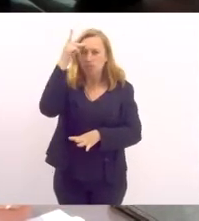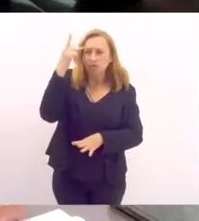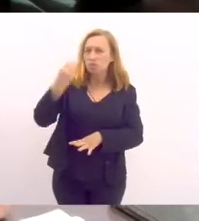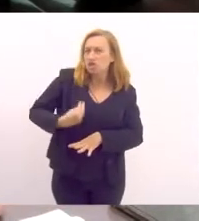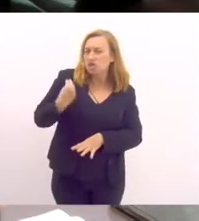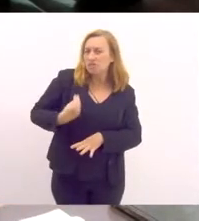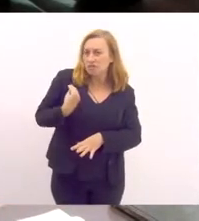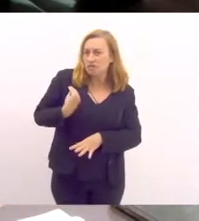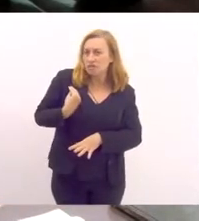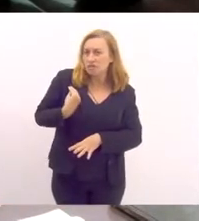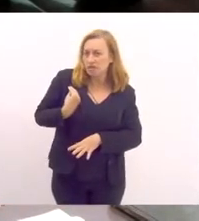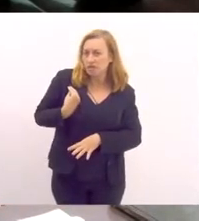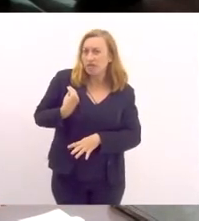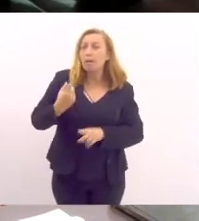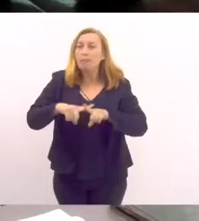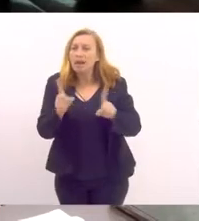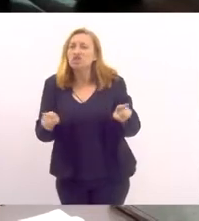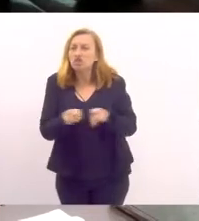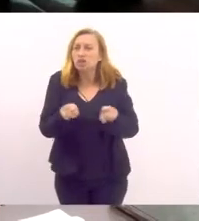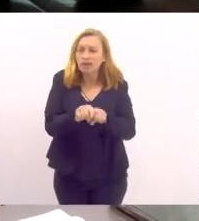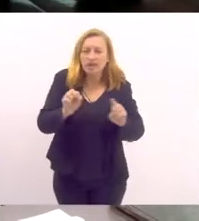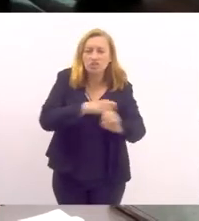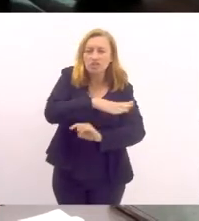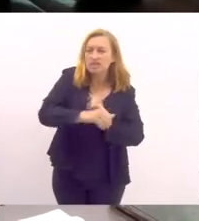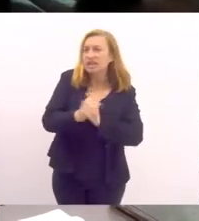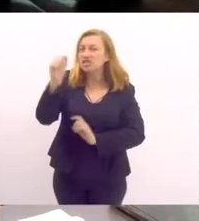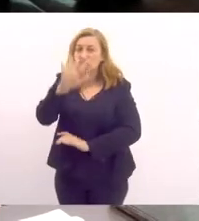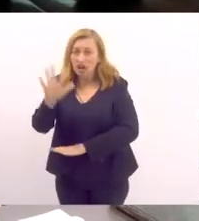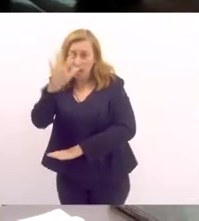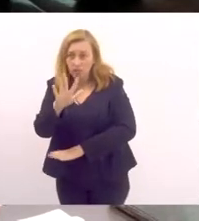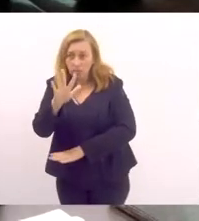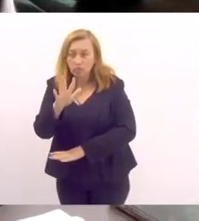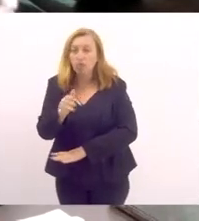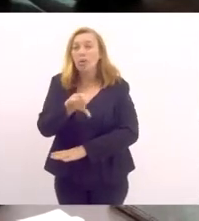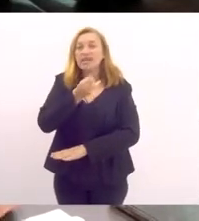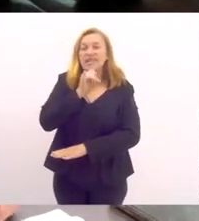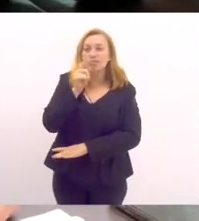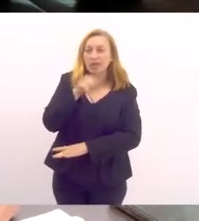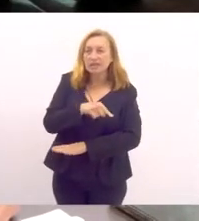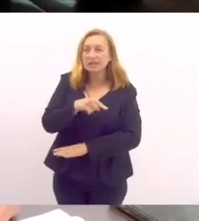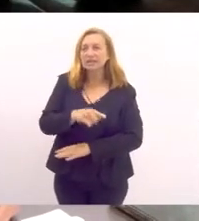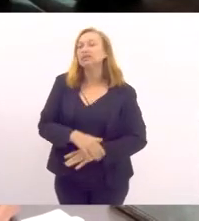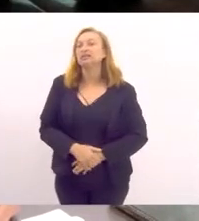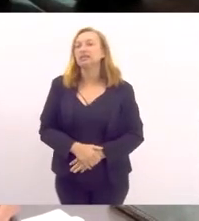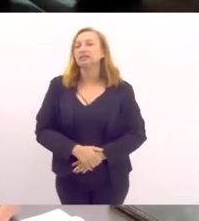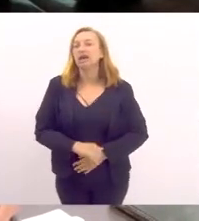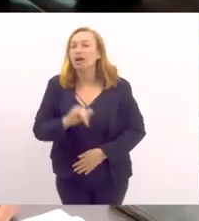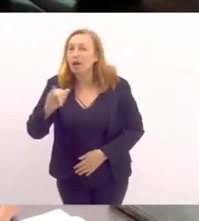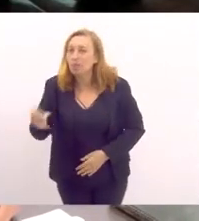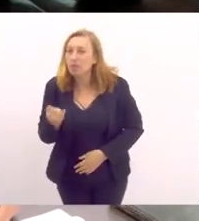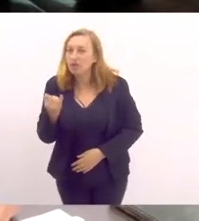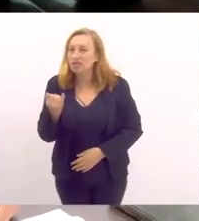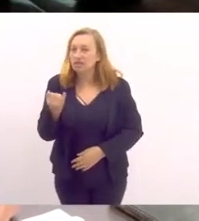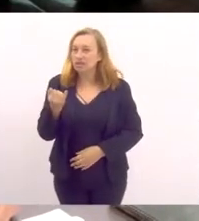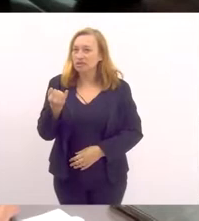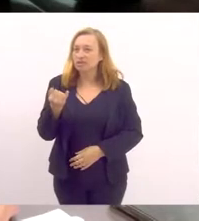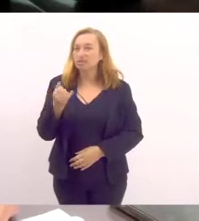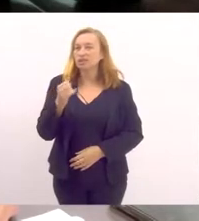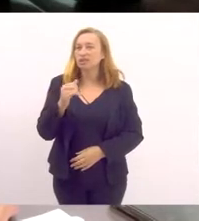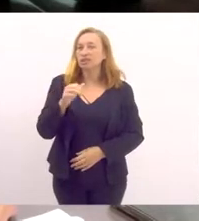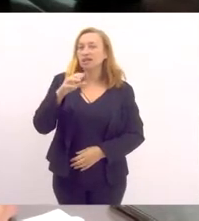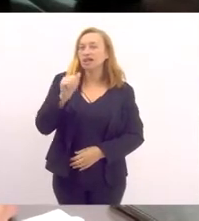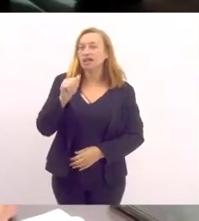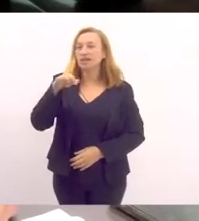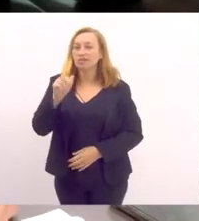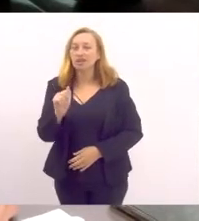vivem diretamente disso, mas da sociedade como um todo. Eu vou dar um exemplo aqui, aproveitando que o câmera está com a